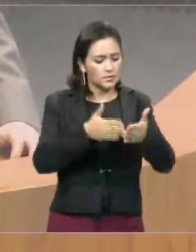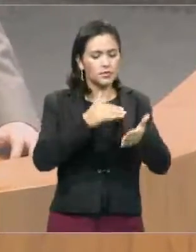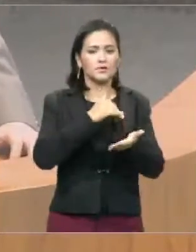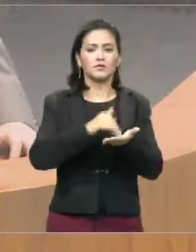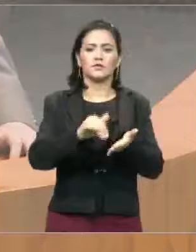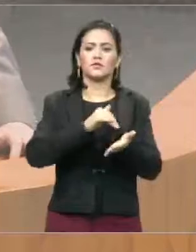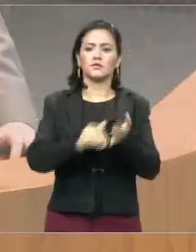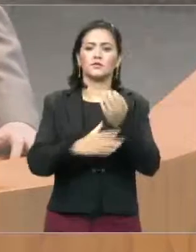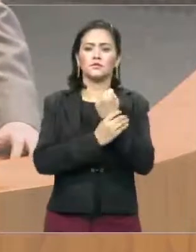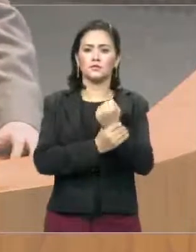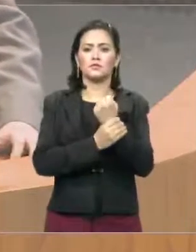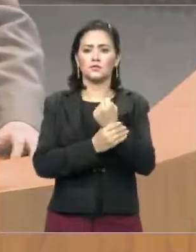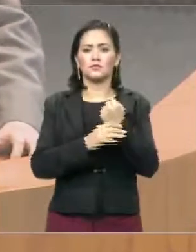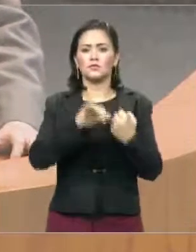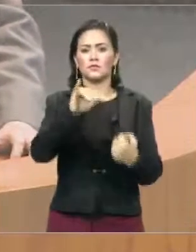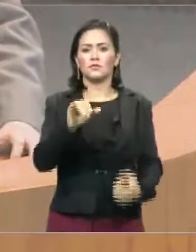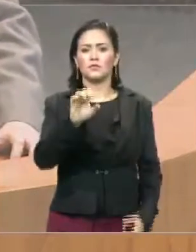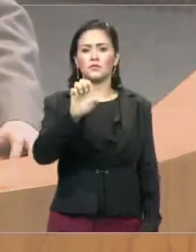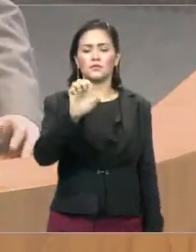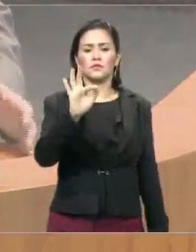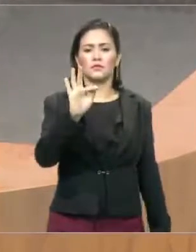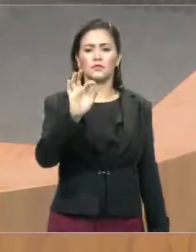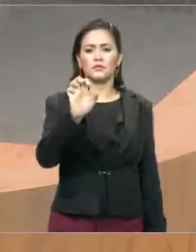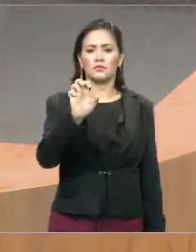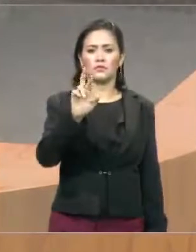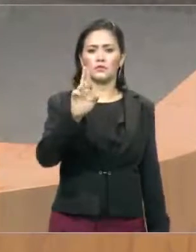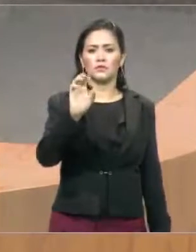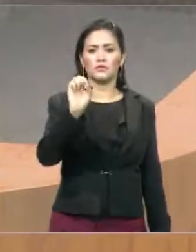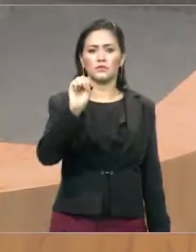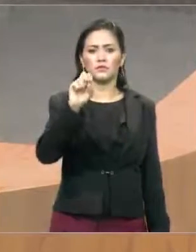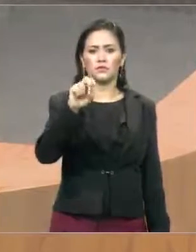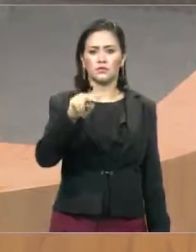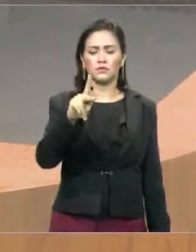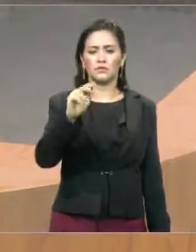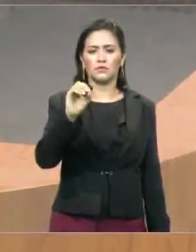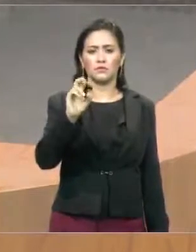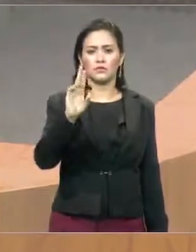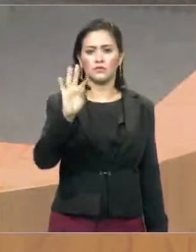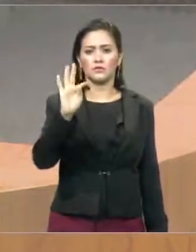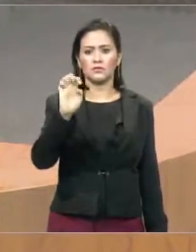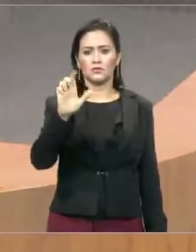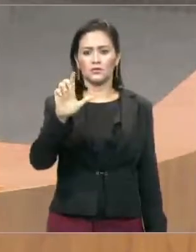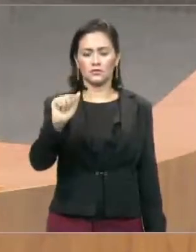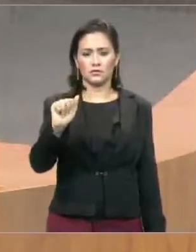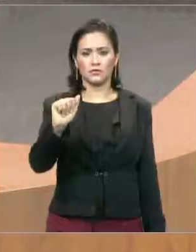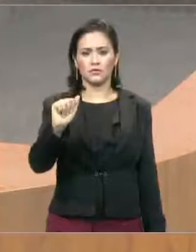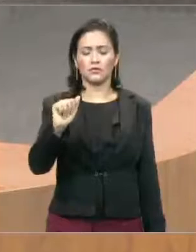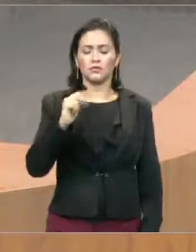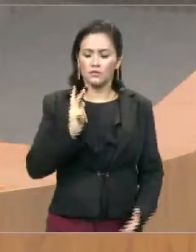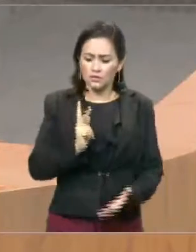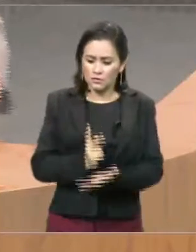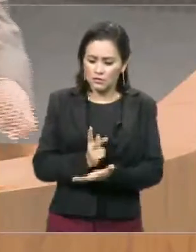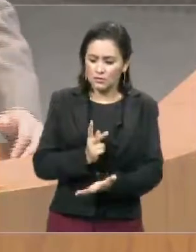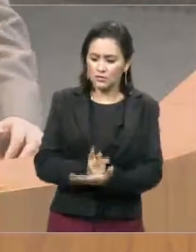Segurança Jefferson Portela, que continue o trabalho que vem fazendo cada vez